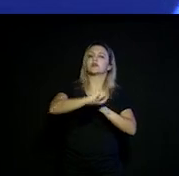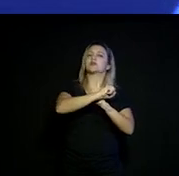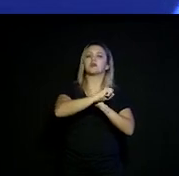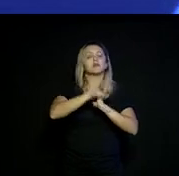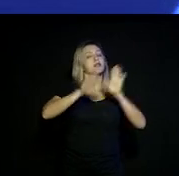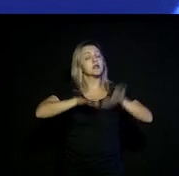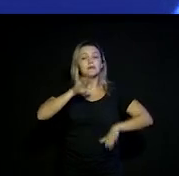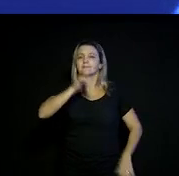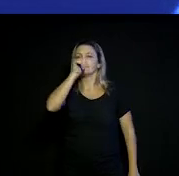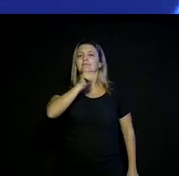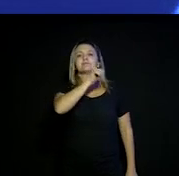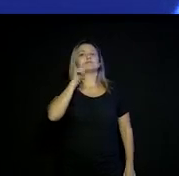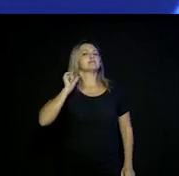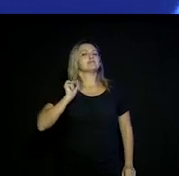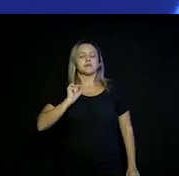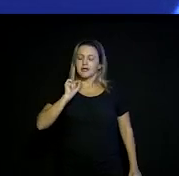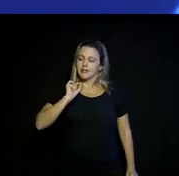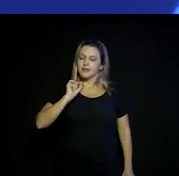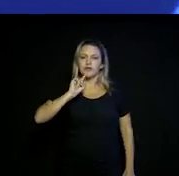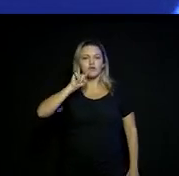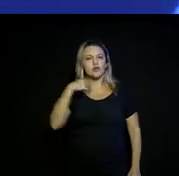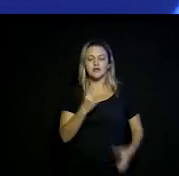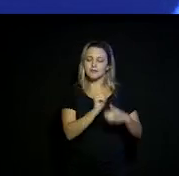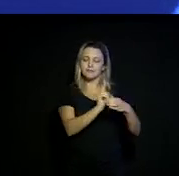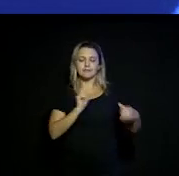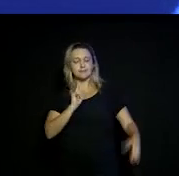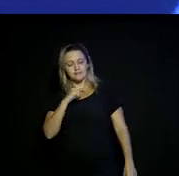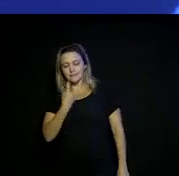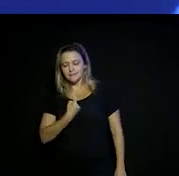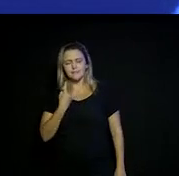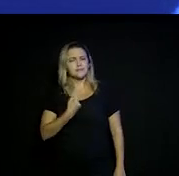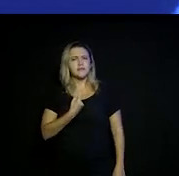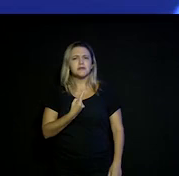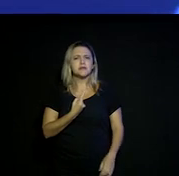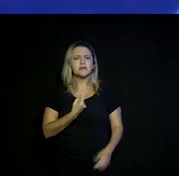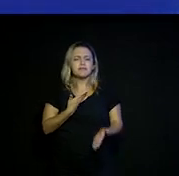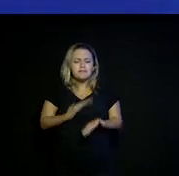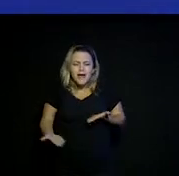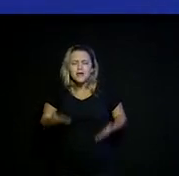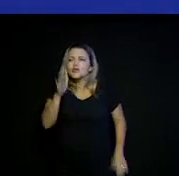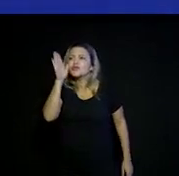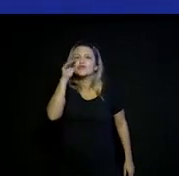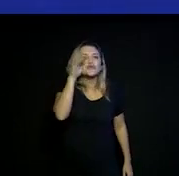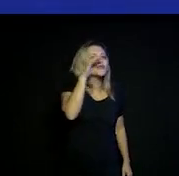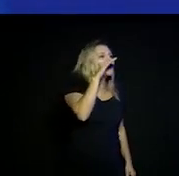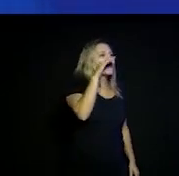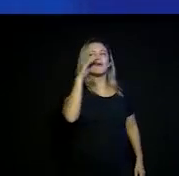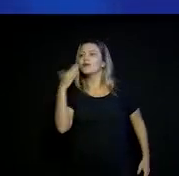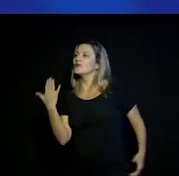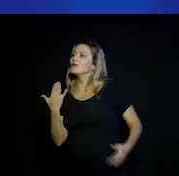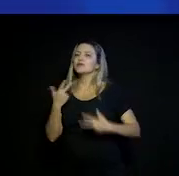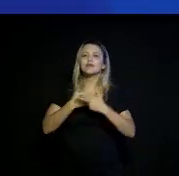alto demais, que é a nossa individualidade. Perdemos a curiosidade de saber o fundamental mistério da